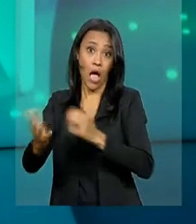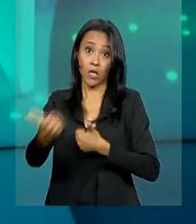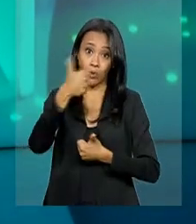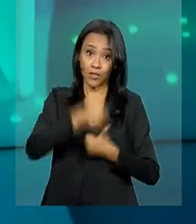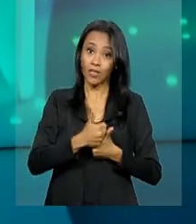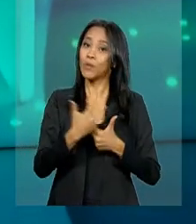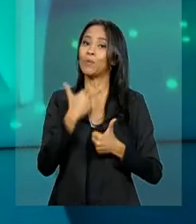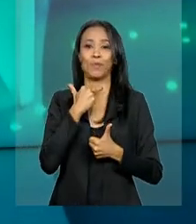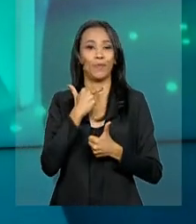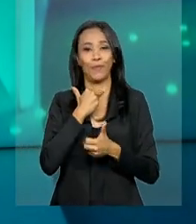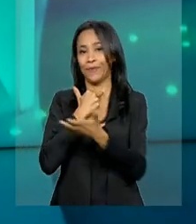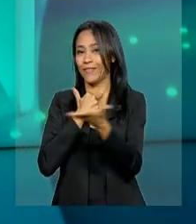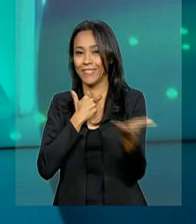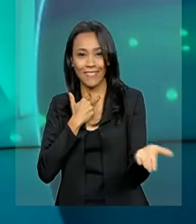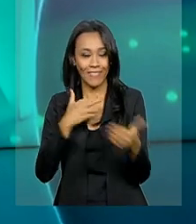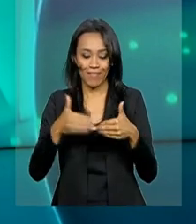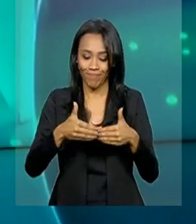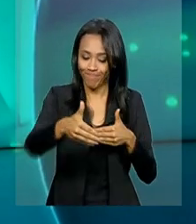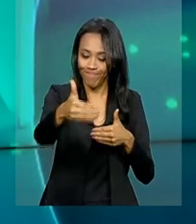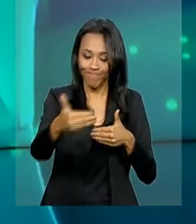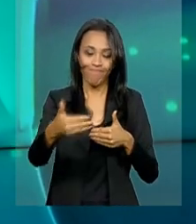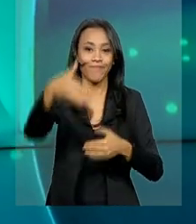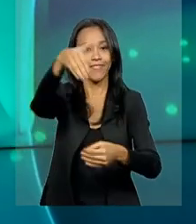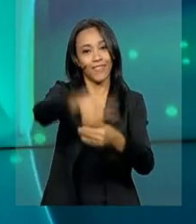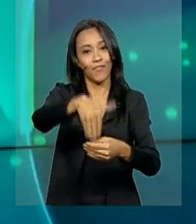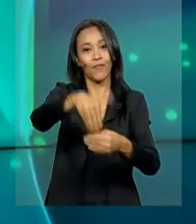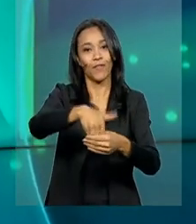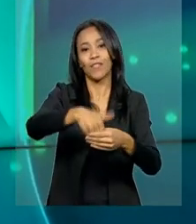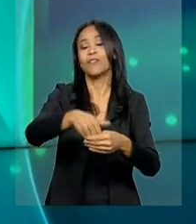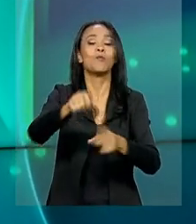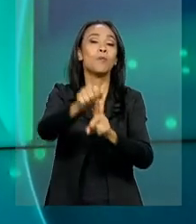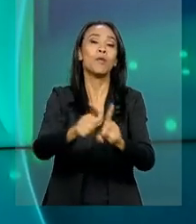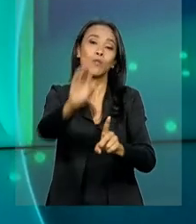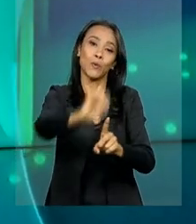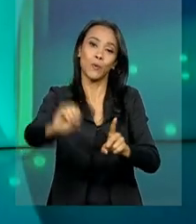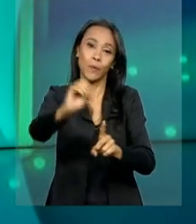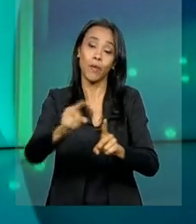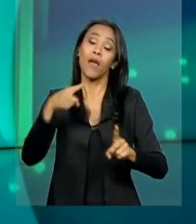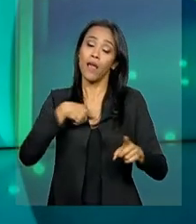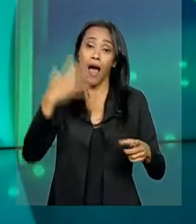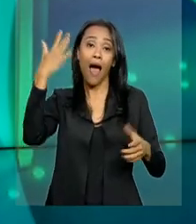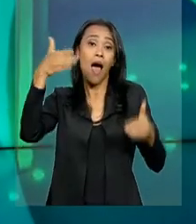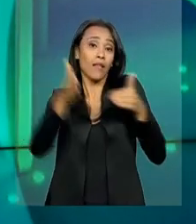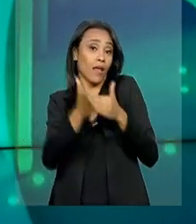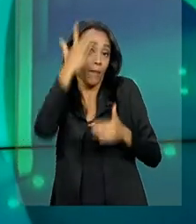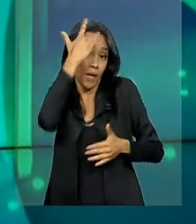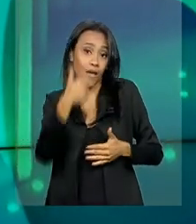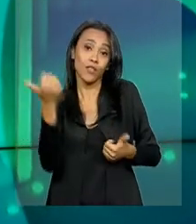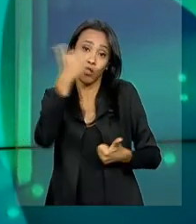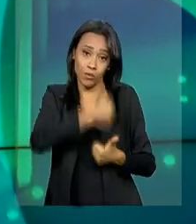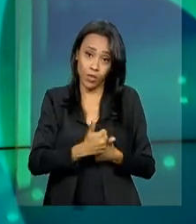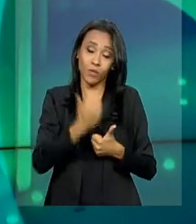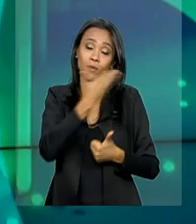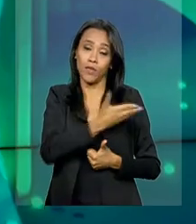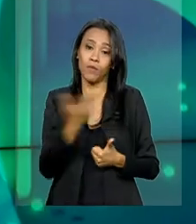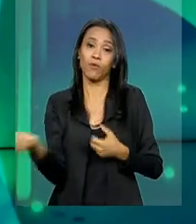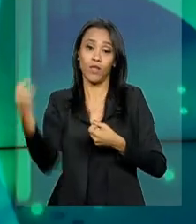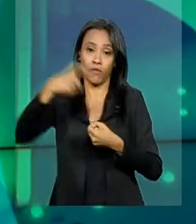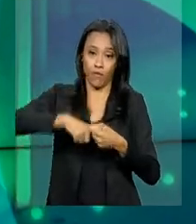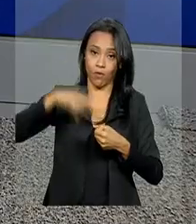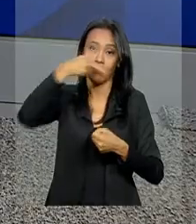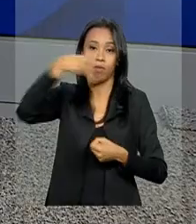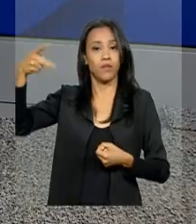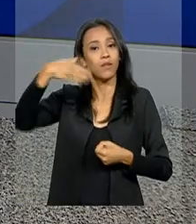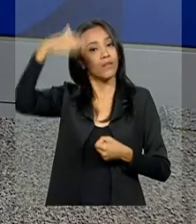inelegíveis e não poderiam disputar as eleições de outubro. Toffoli fica no cargo até amanhã, quando Temer retorna ao Brasil.